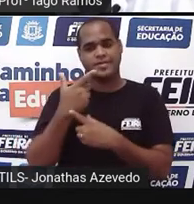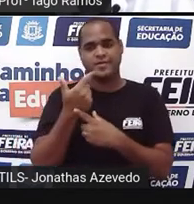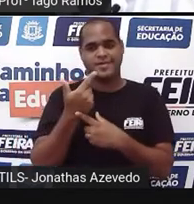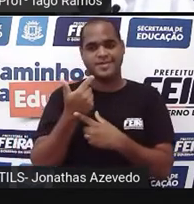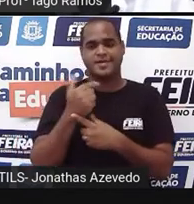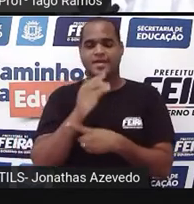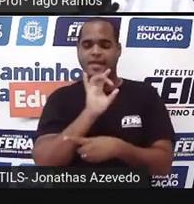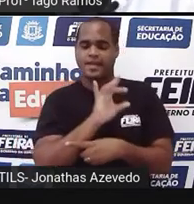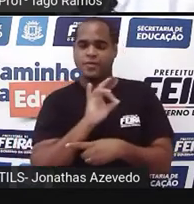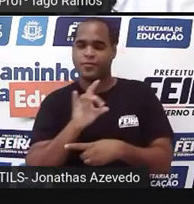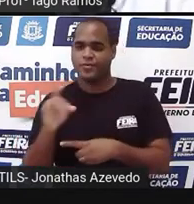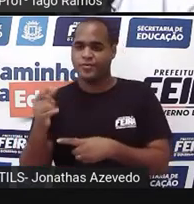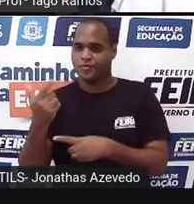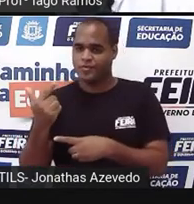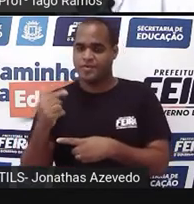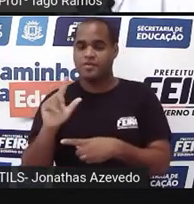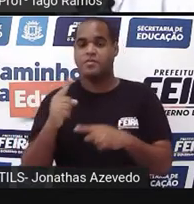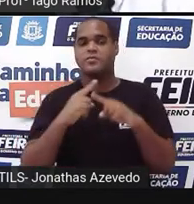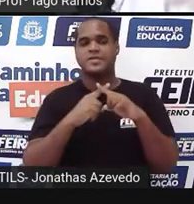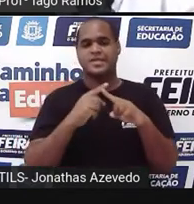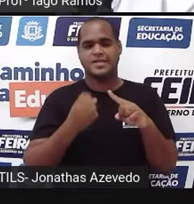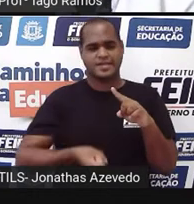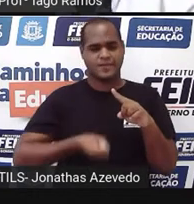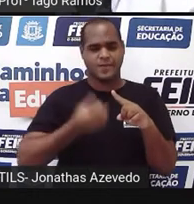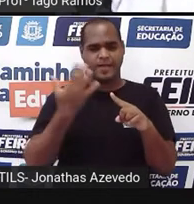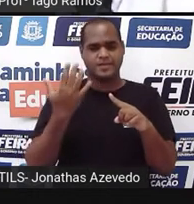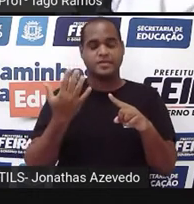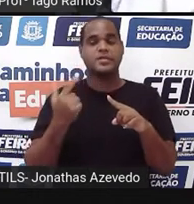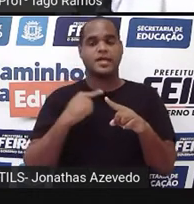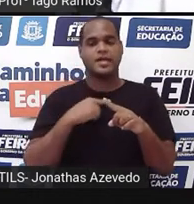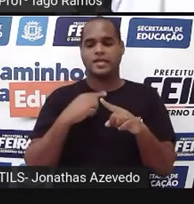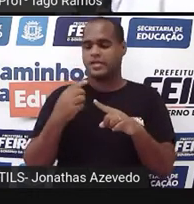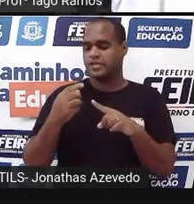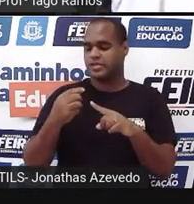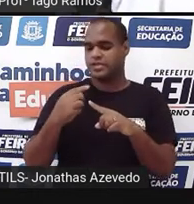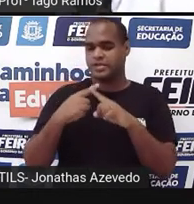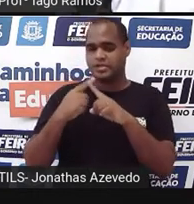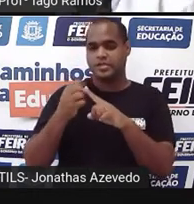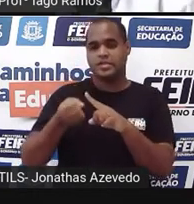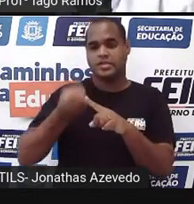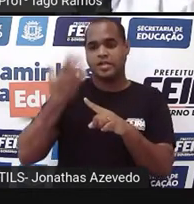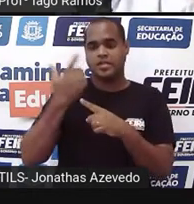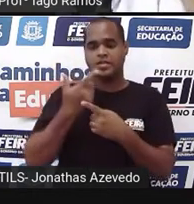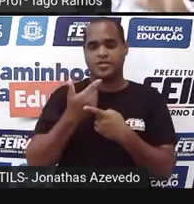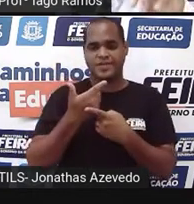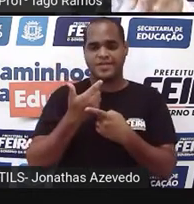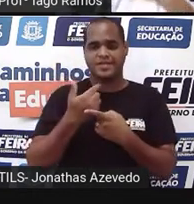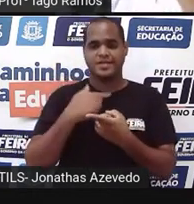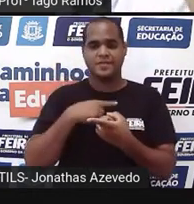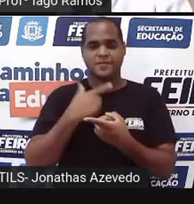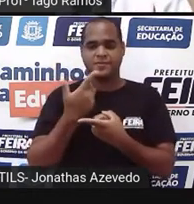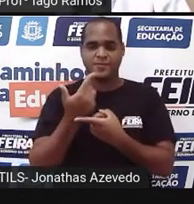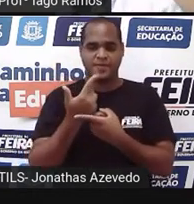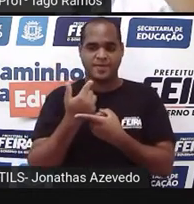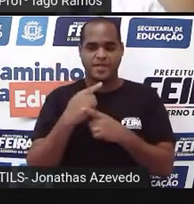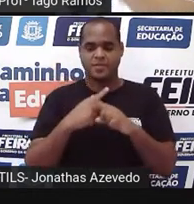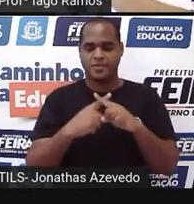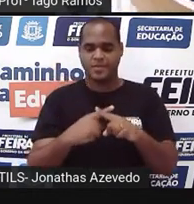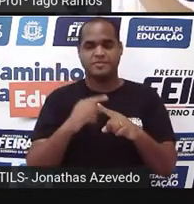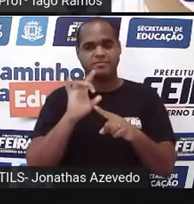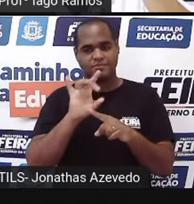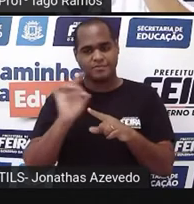12 Canudos Então se são x cubos para cada um desses X É 12 ou seja é pegar 12 e